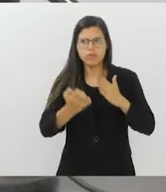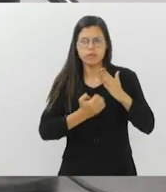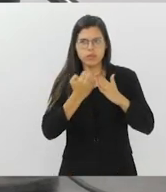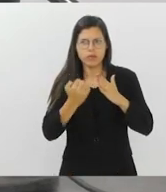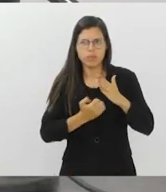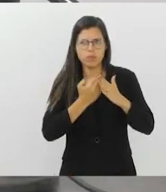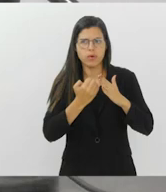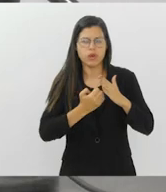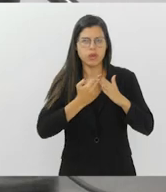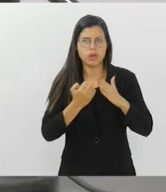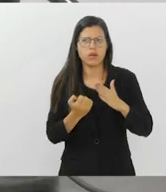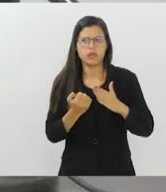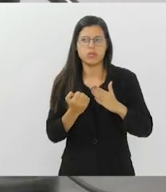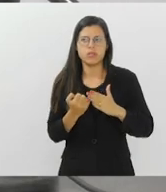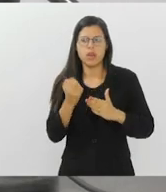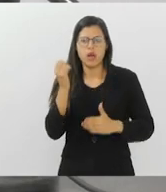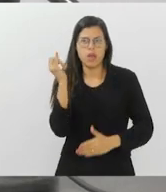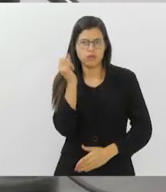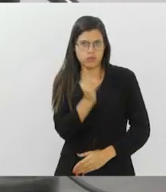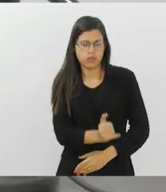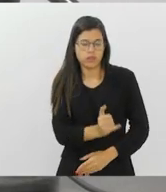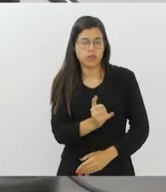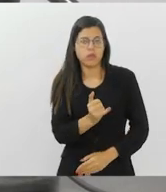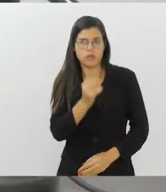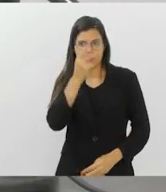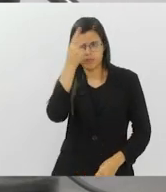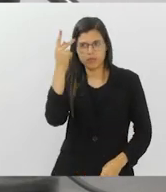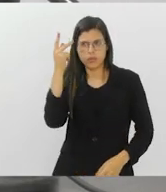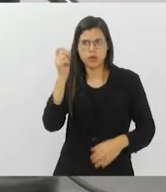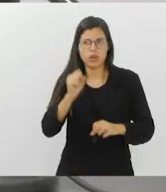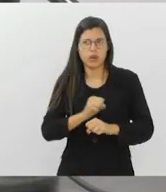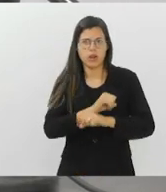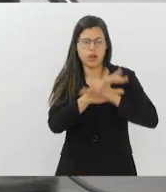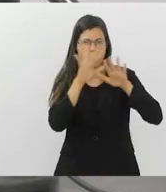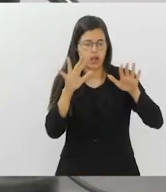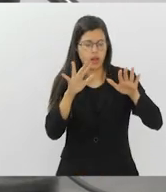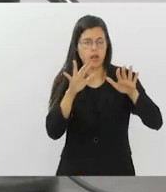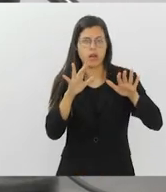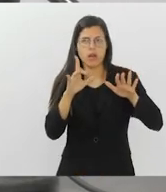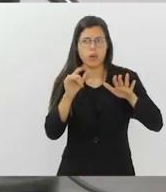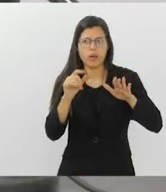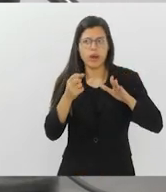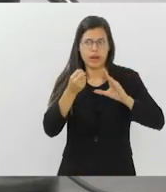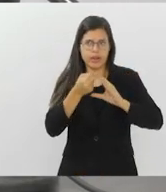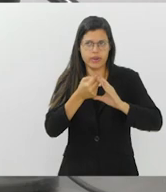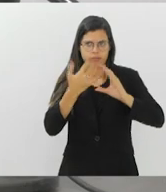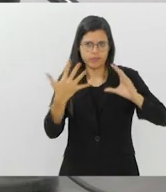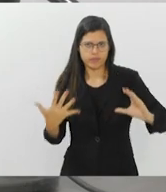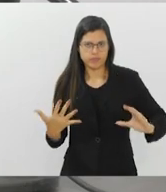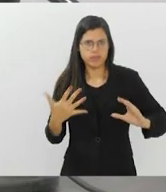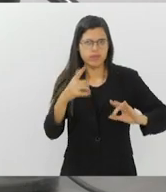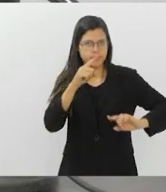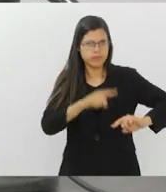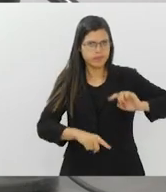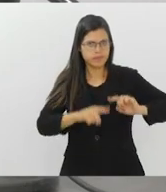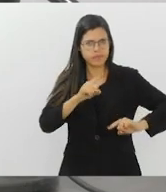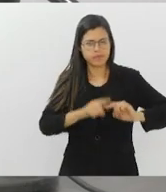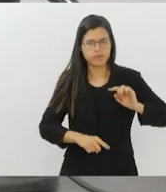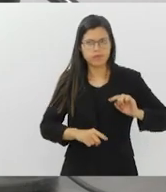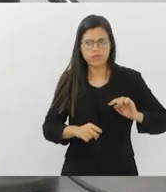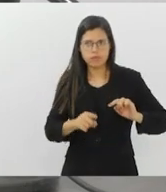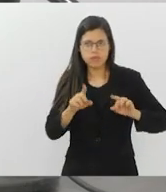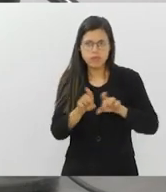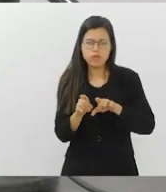aderentes informarão ao consumidor de forma clara e inequívoca as características dos produtos, em especial a extensão dos